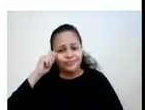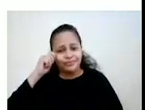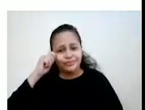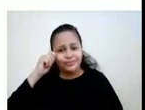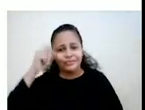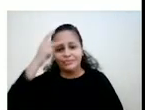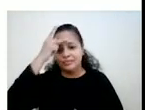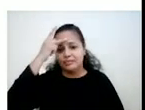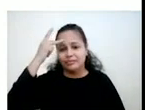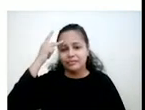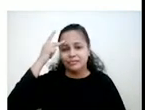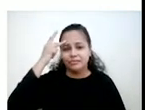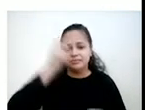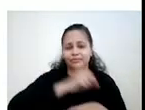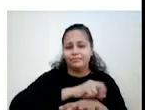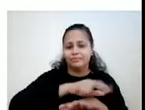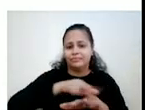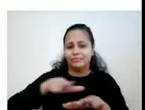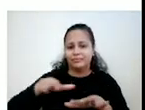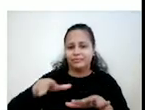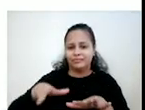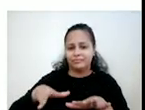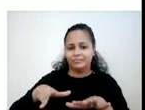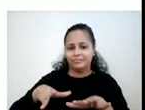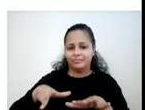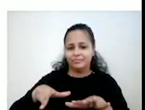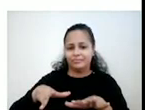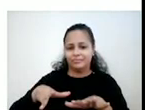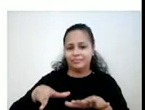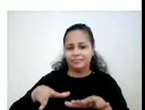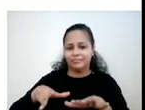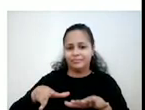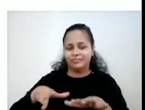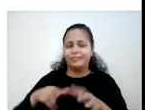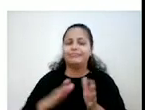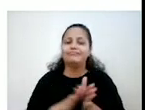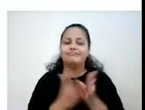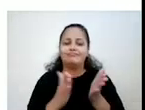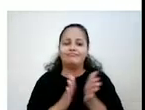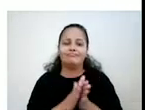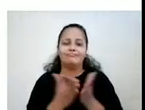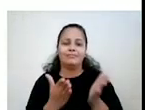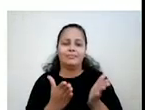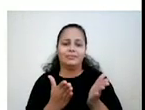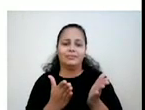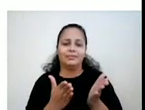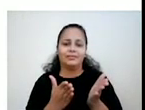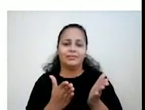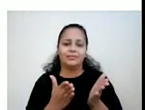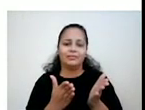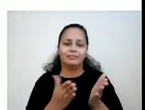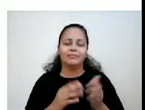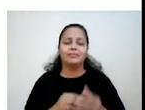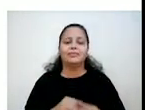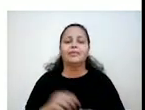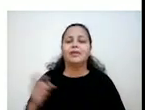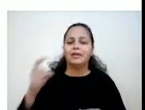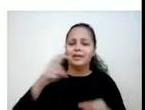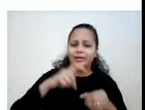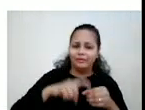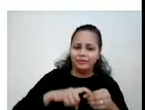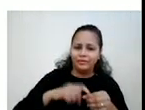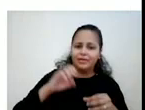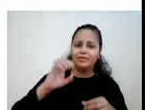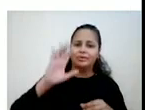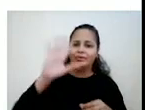das cidades, né? E eram duplamente punidos por sua condição de pobres e por serem